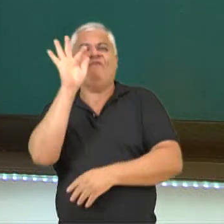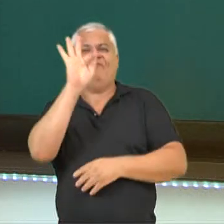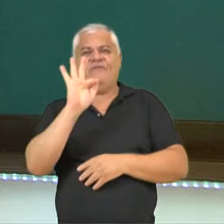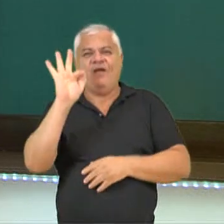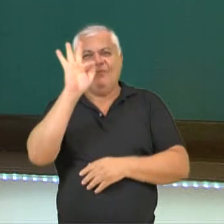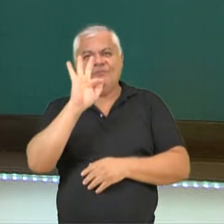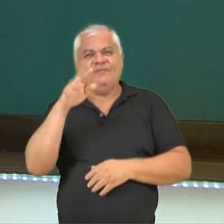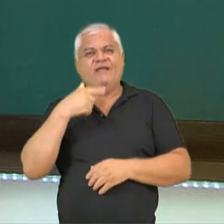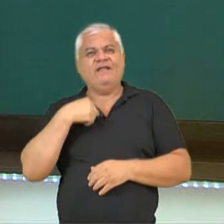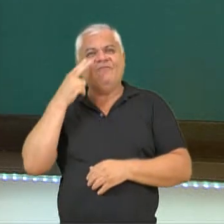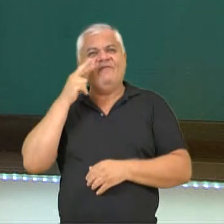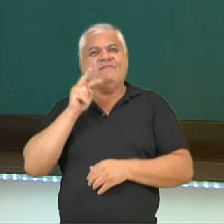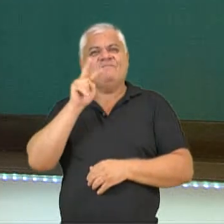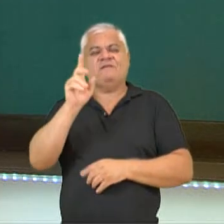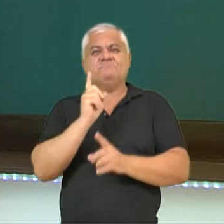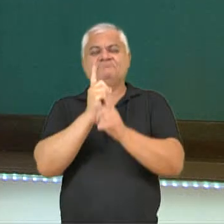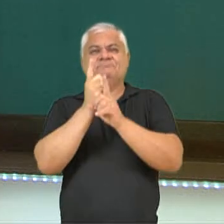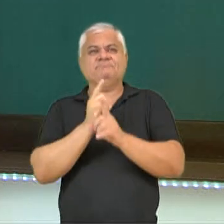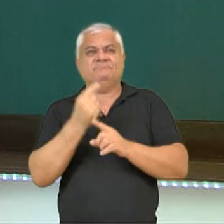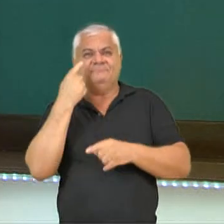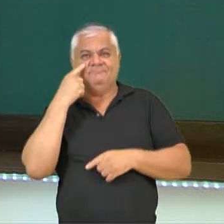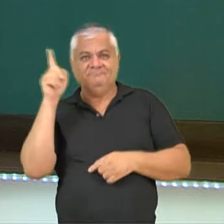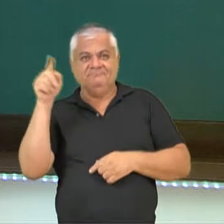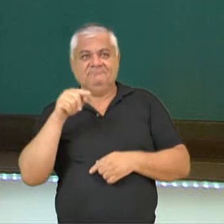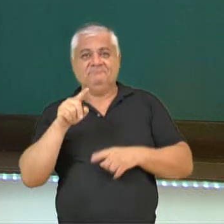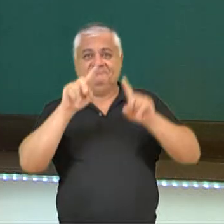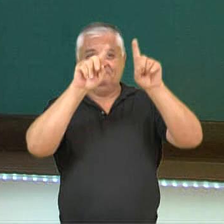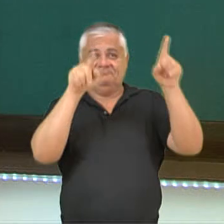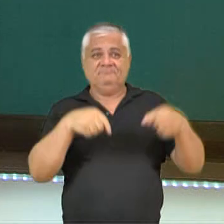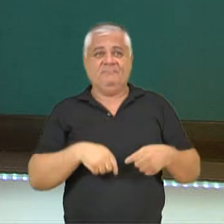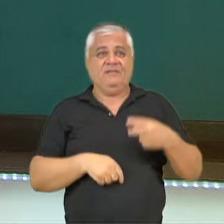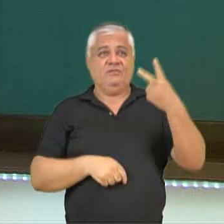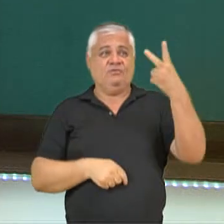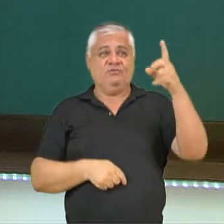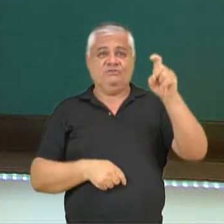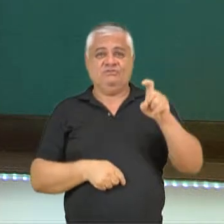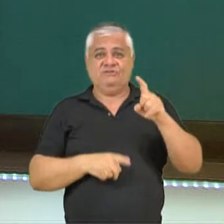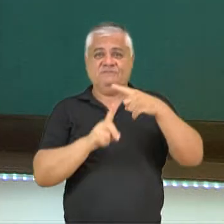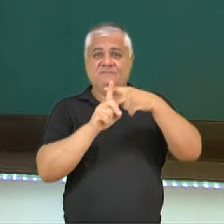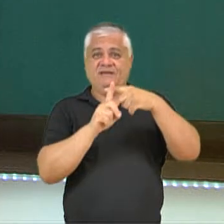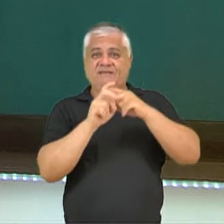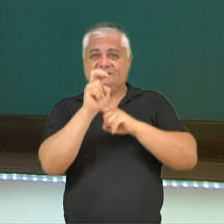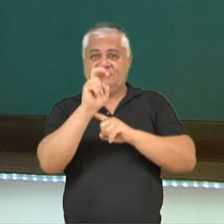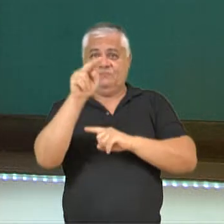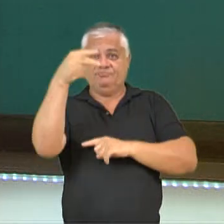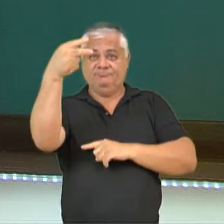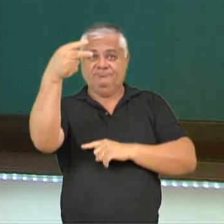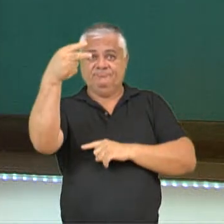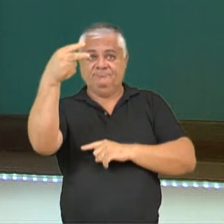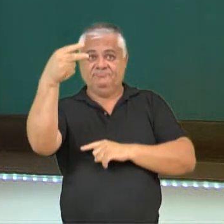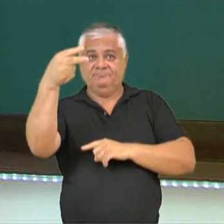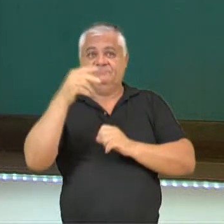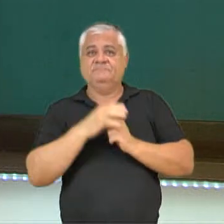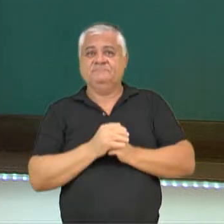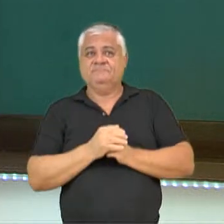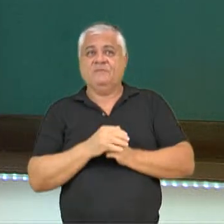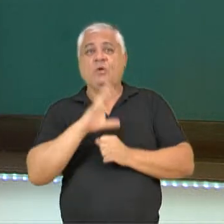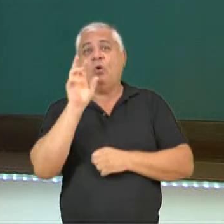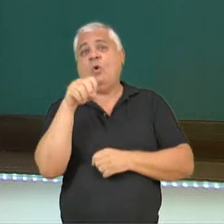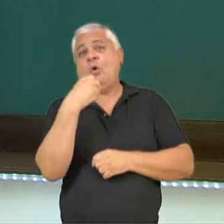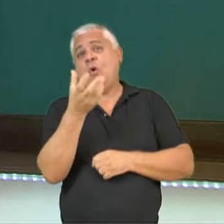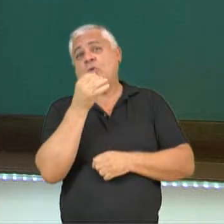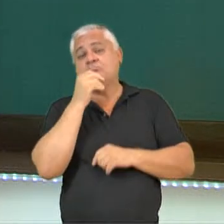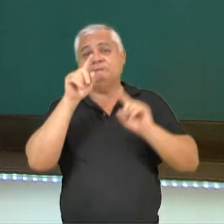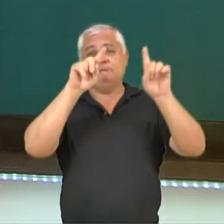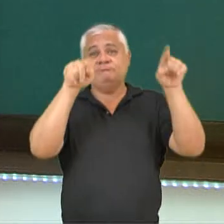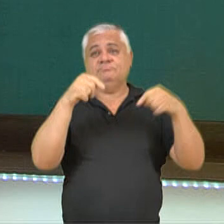com expressões desse tipo aqui, ó. 2x mais 5, tudo isso ao quadrado, ou qualquer outra coisa